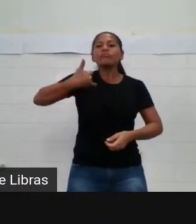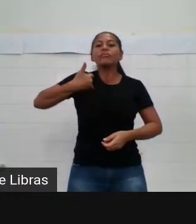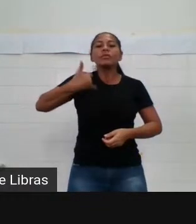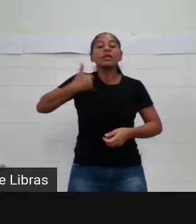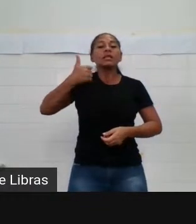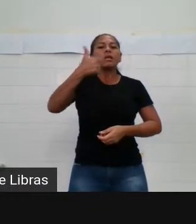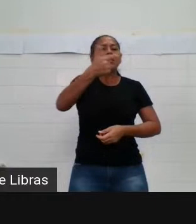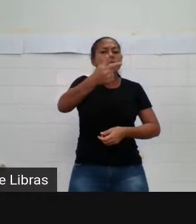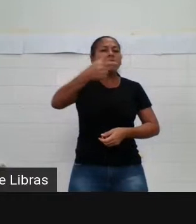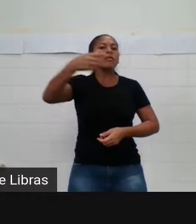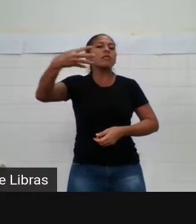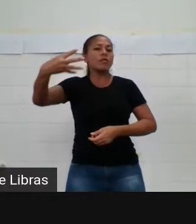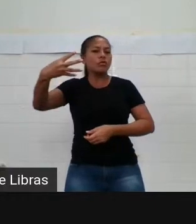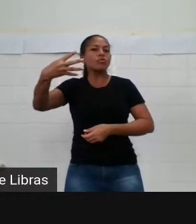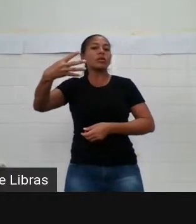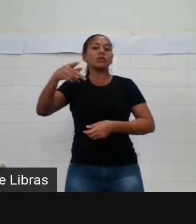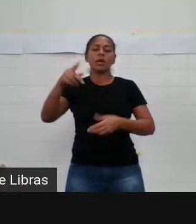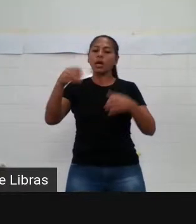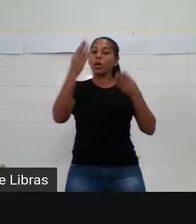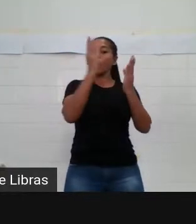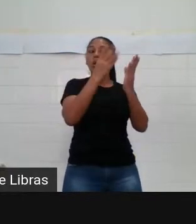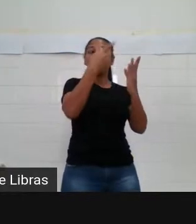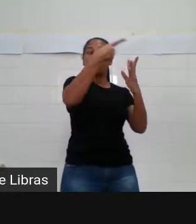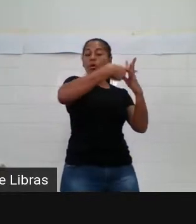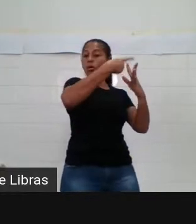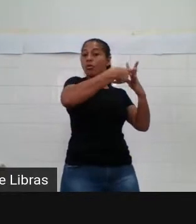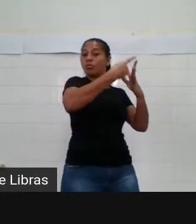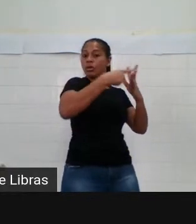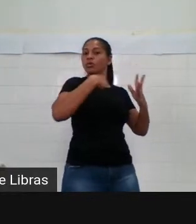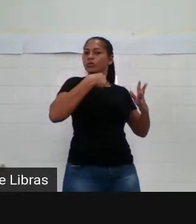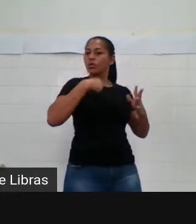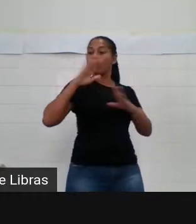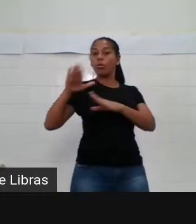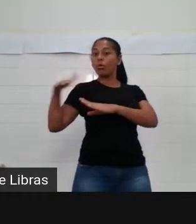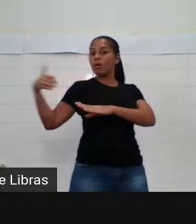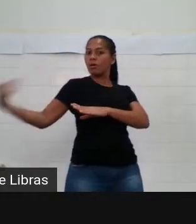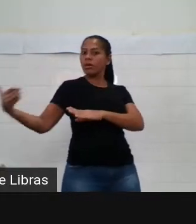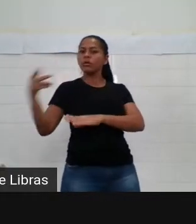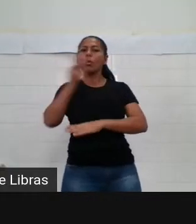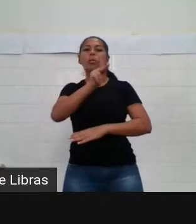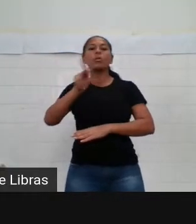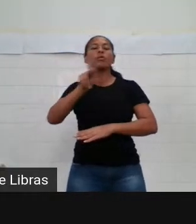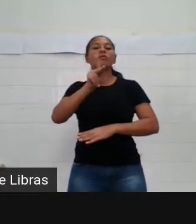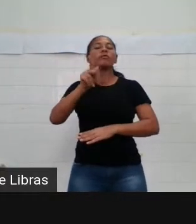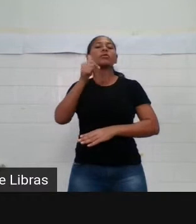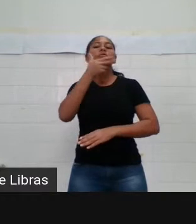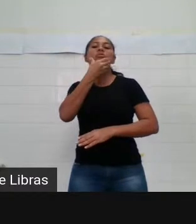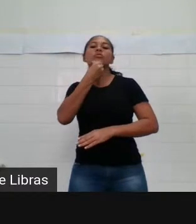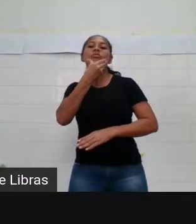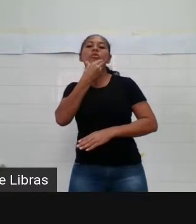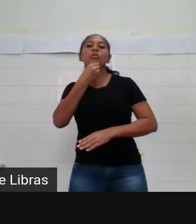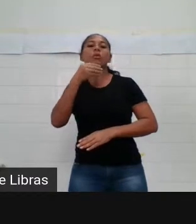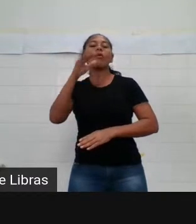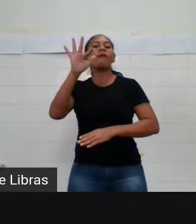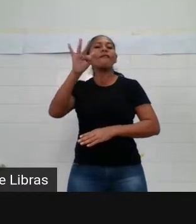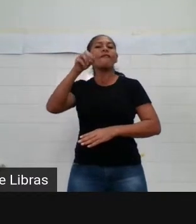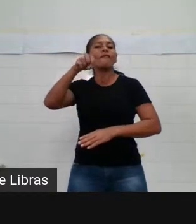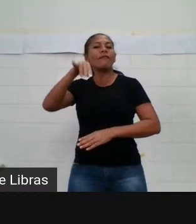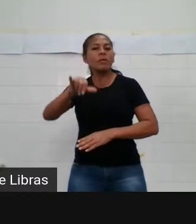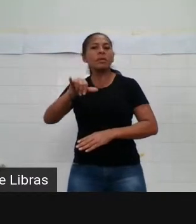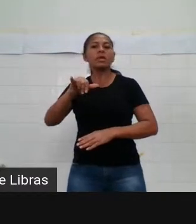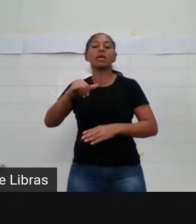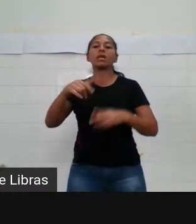idade. Aqui no meio sou eu, e ao lado o professor Femi. O Femi é um